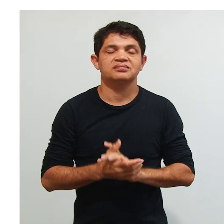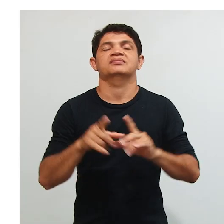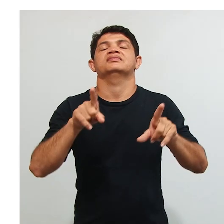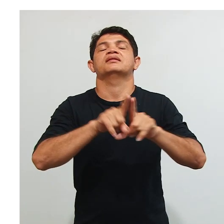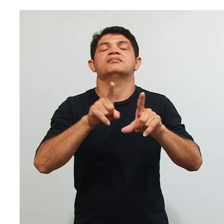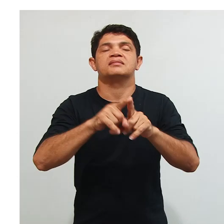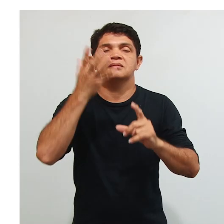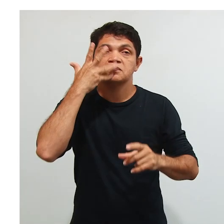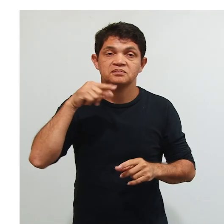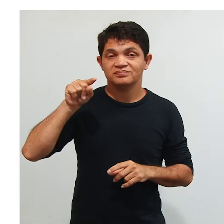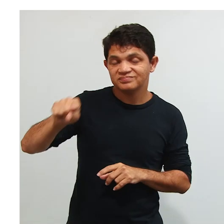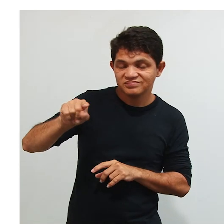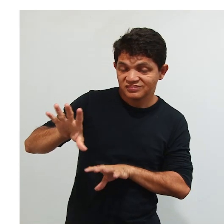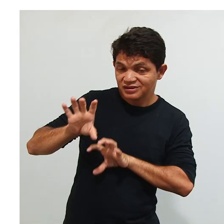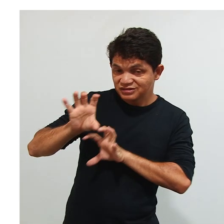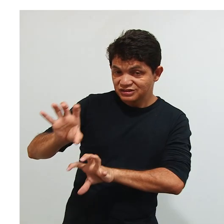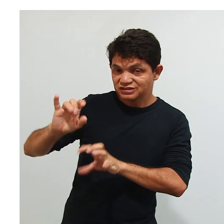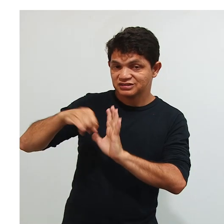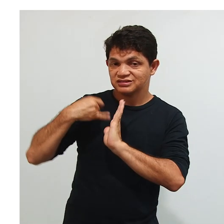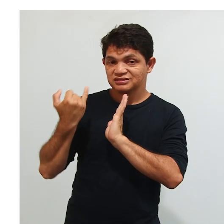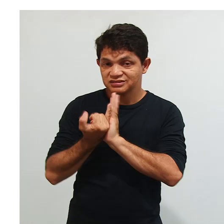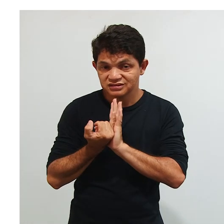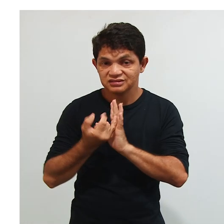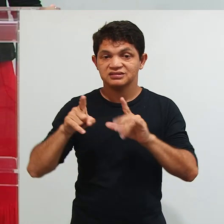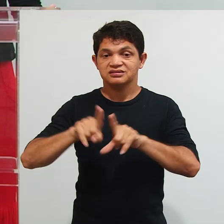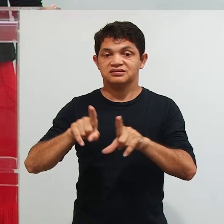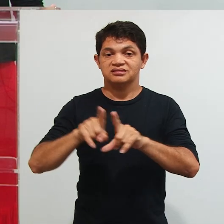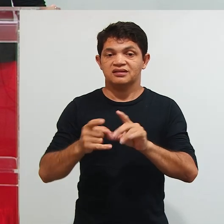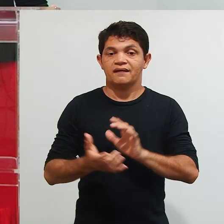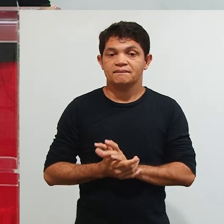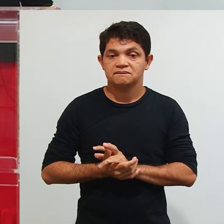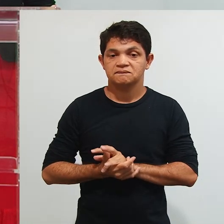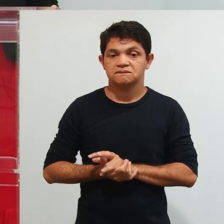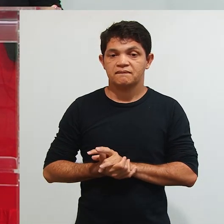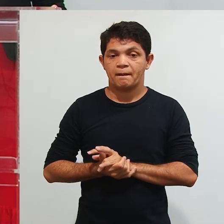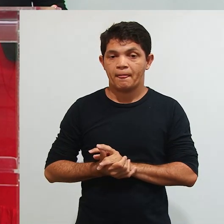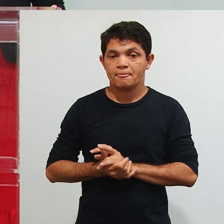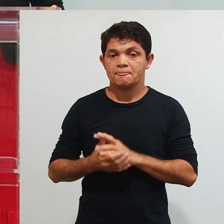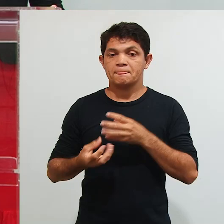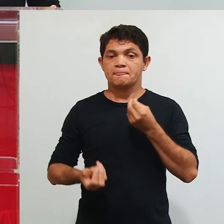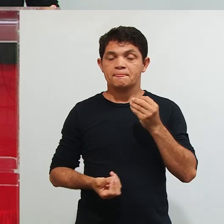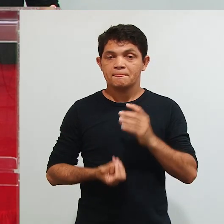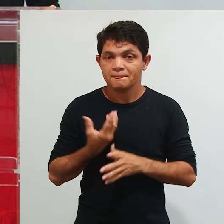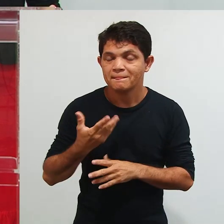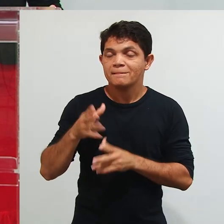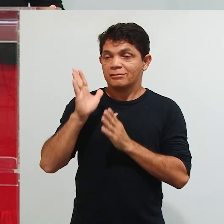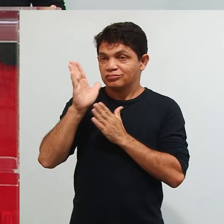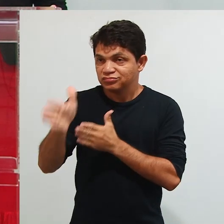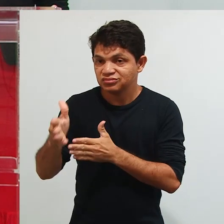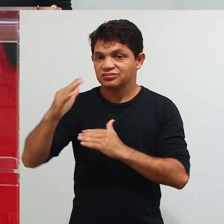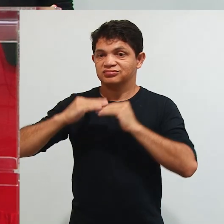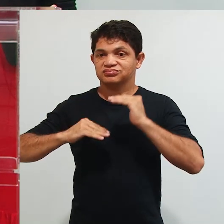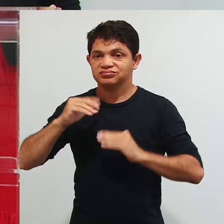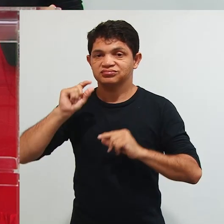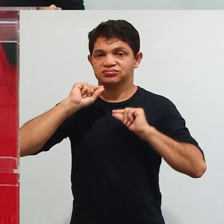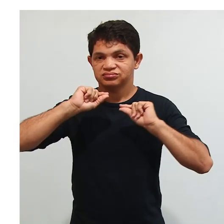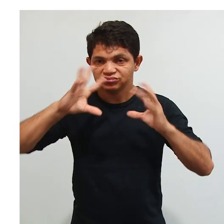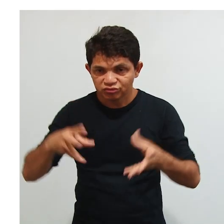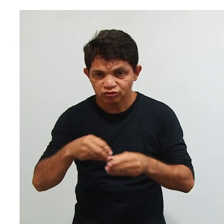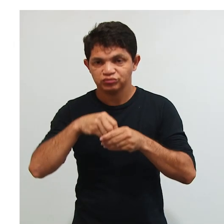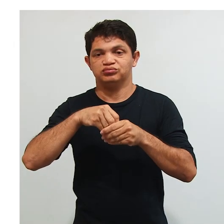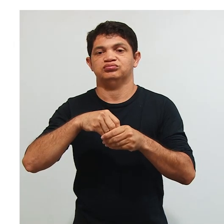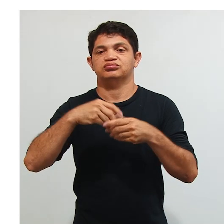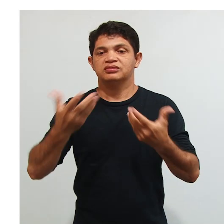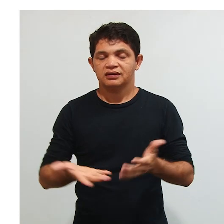aquela criança ou aquele sujeito, né, como eu disse, pode ser influenciado por questões emocionais, né, o exemplo que eu acabei de dar